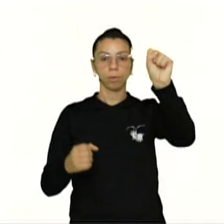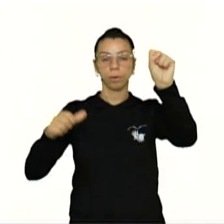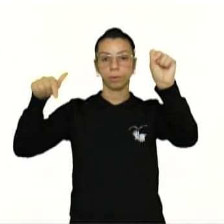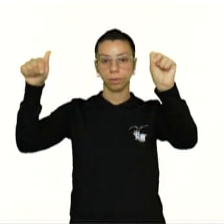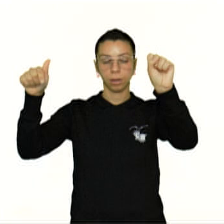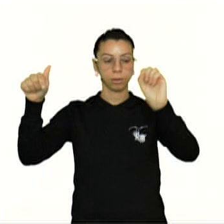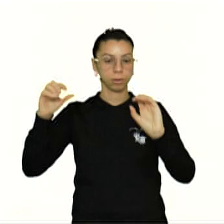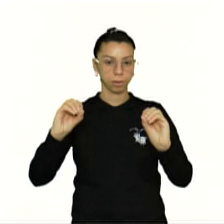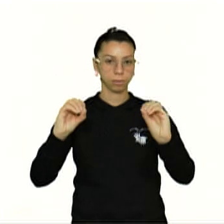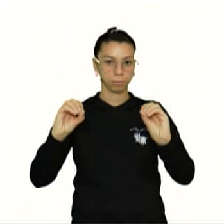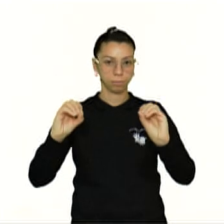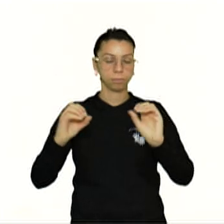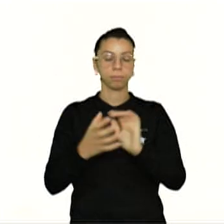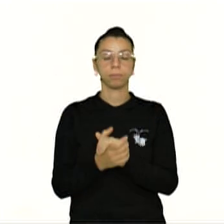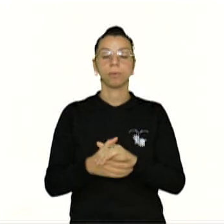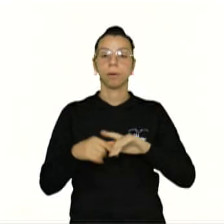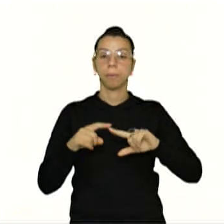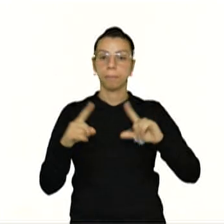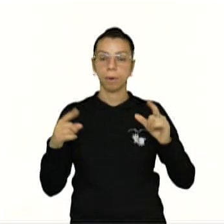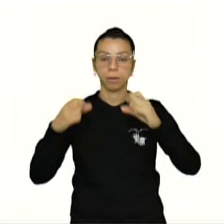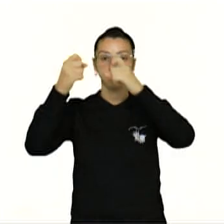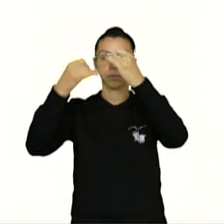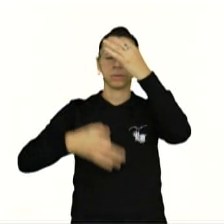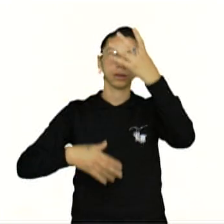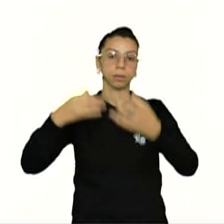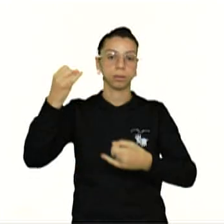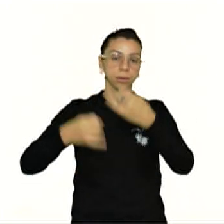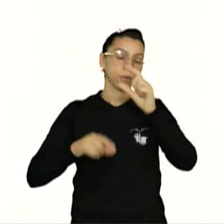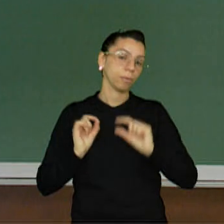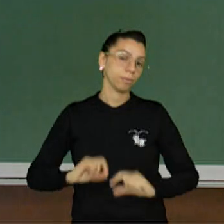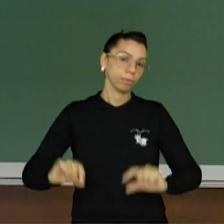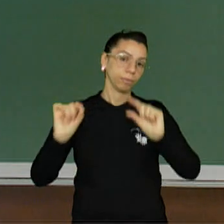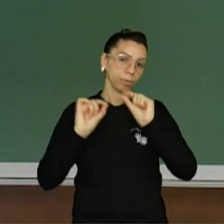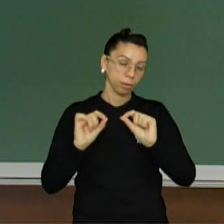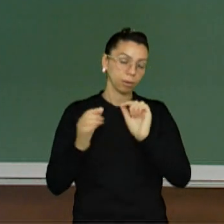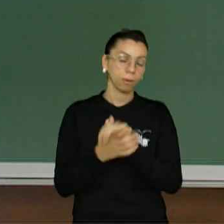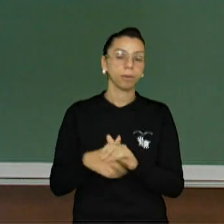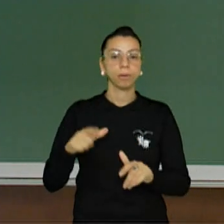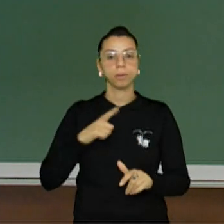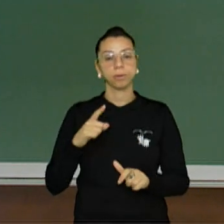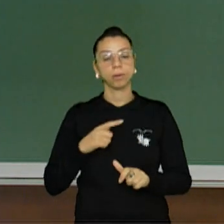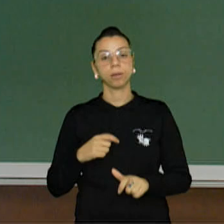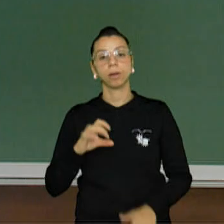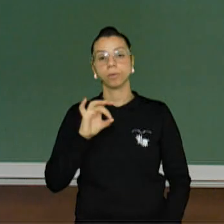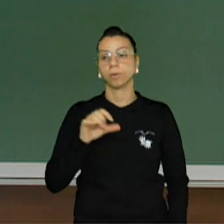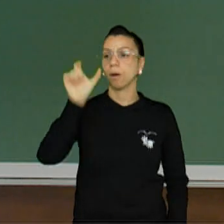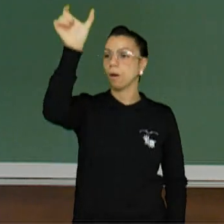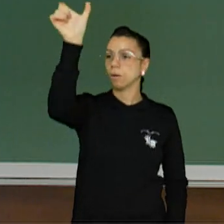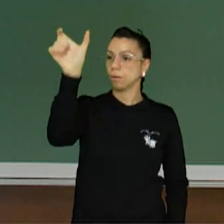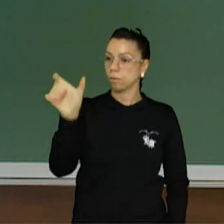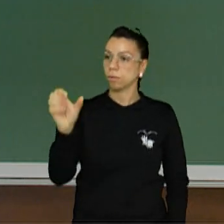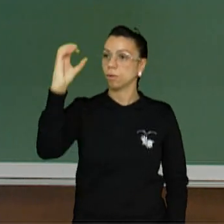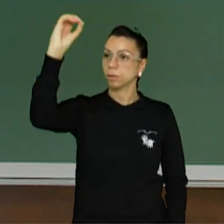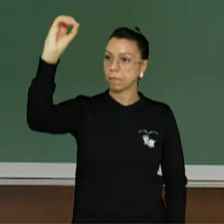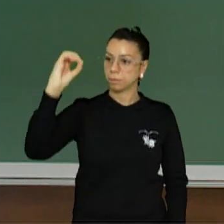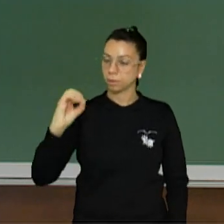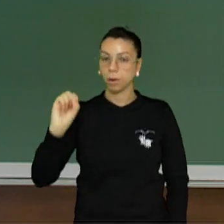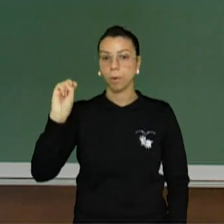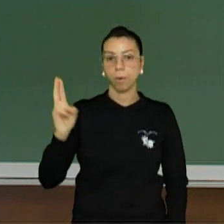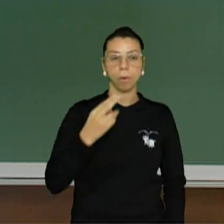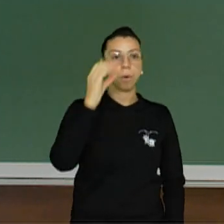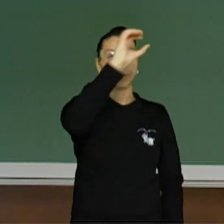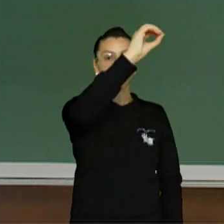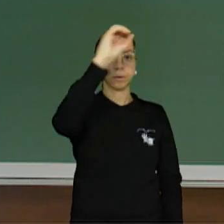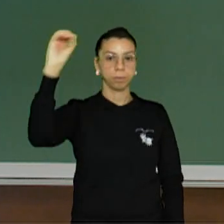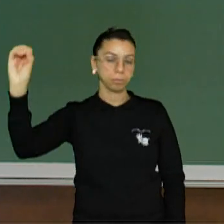0, 0. Mas a explicação seria o quê? Se tiver uma linha inteira de zeros ou uma coluna inteira de